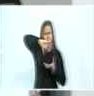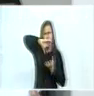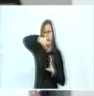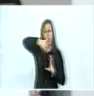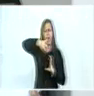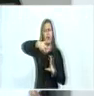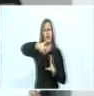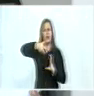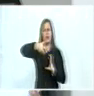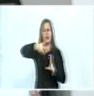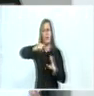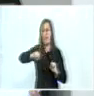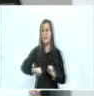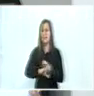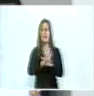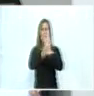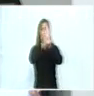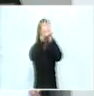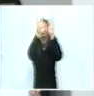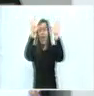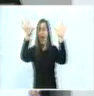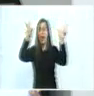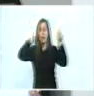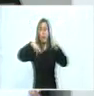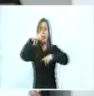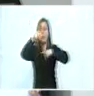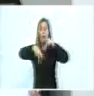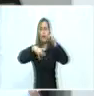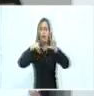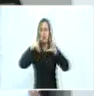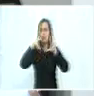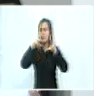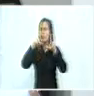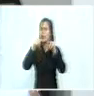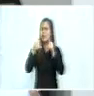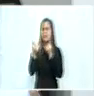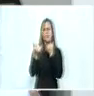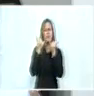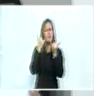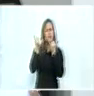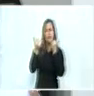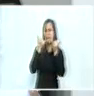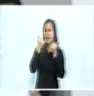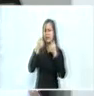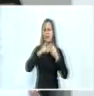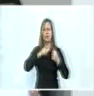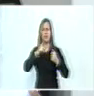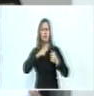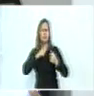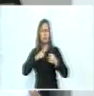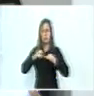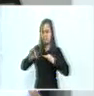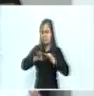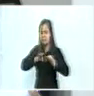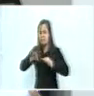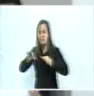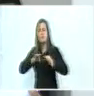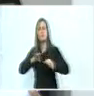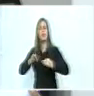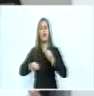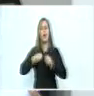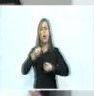a deixar ainda mais claro para a população todos os dados determinados pelos órgãos reguladores como